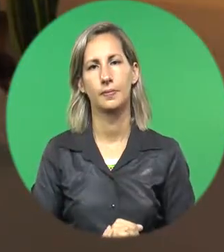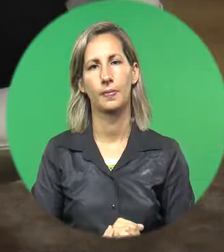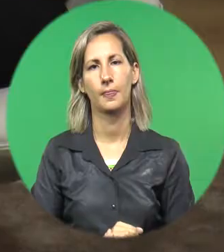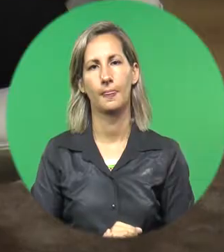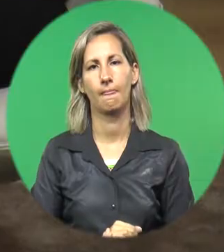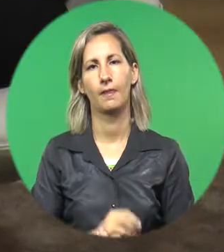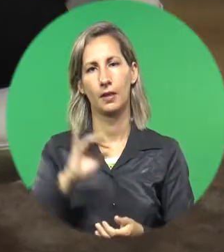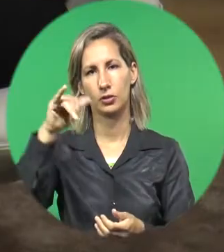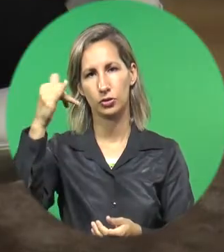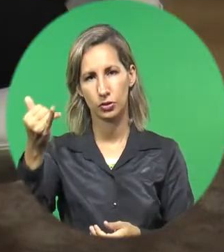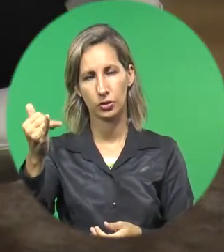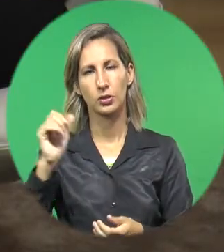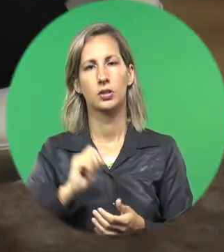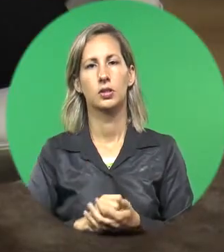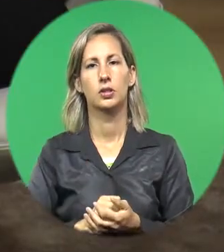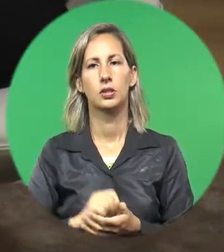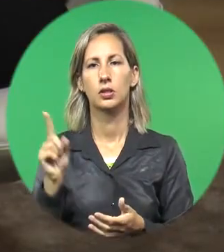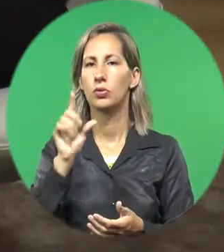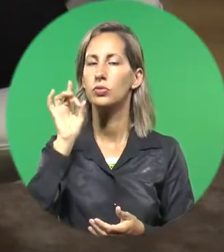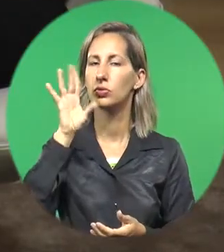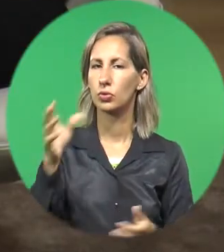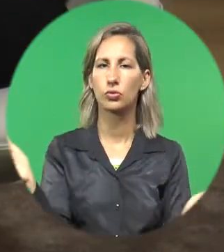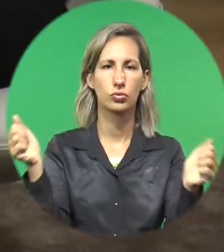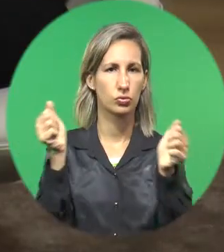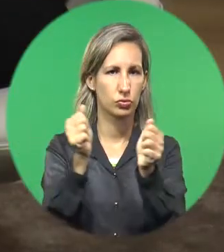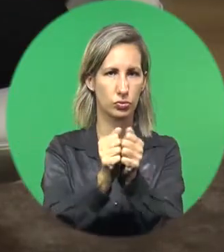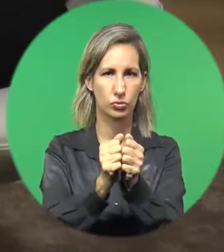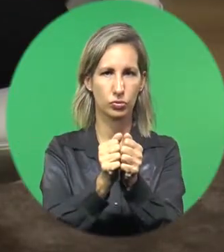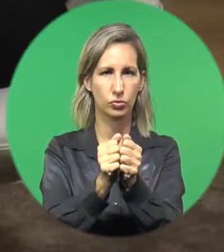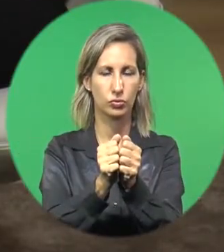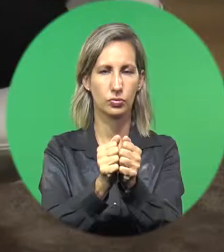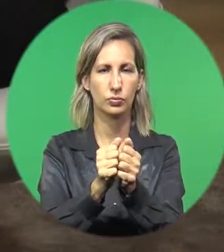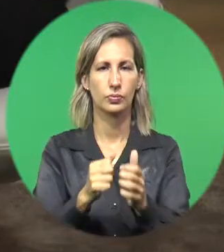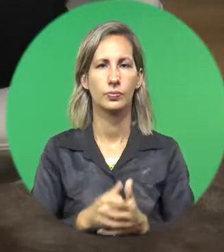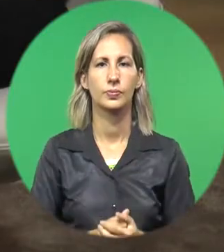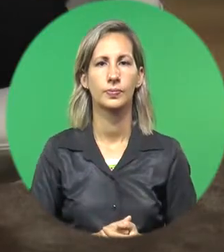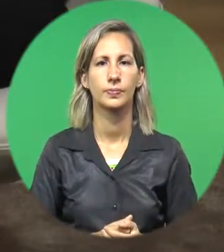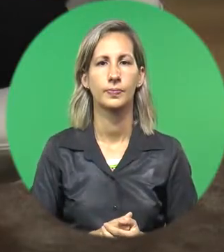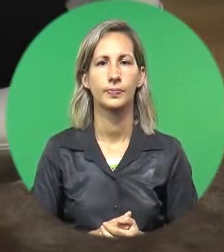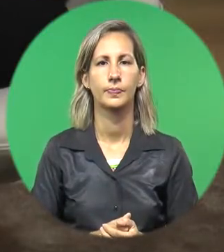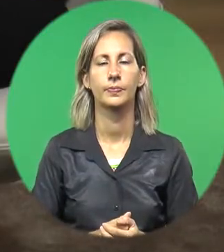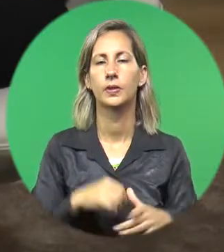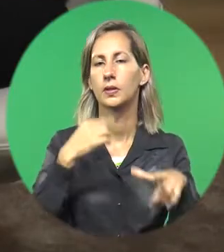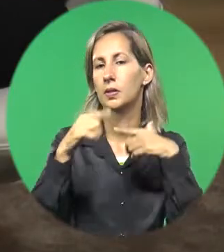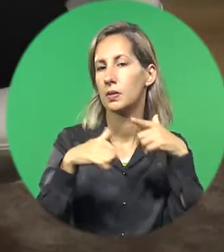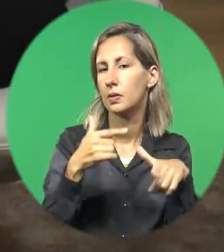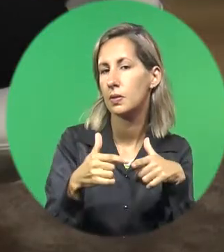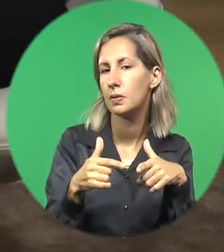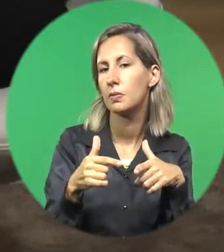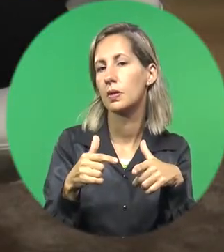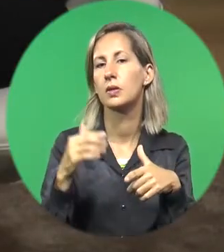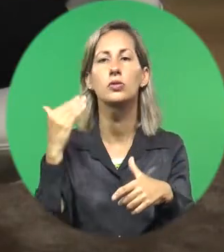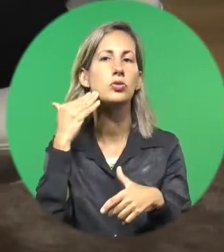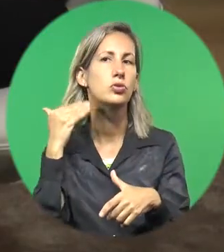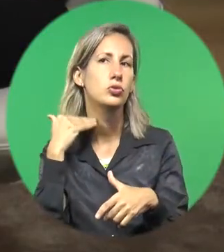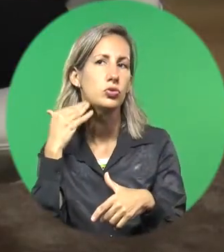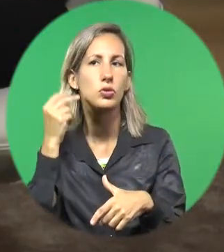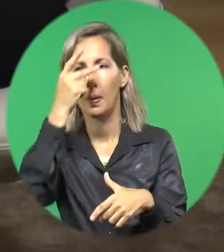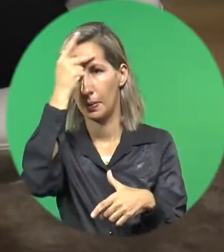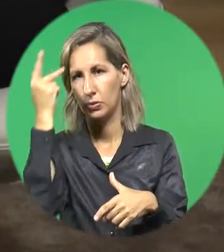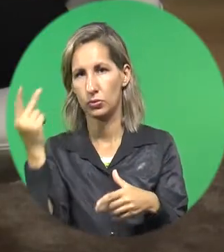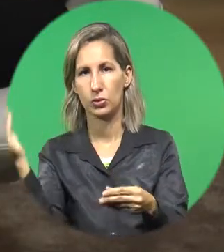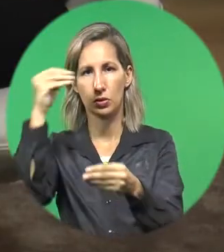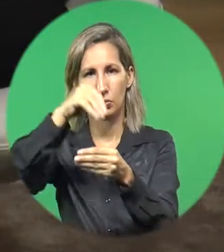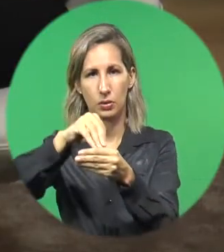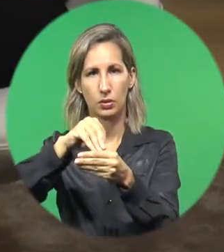eleitorais. Ou seja, as EJAs, elas não atuam só junto aos servidores, aos magistrados,